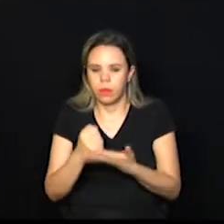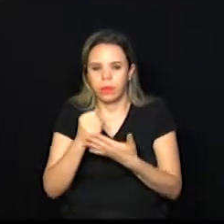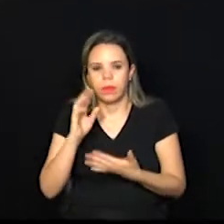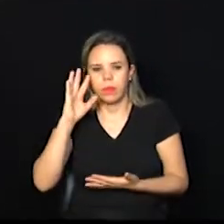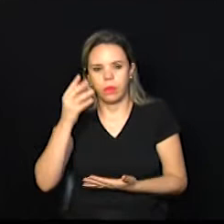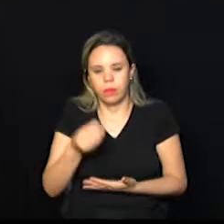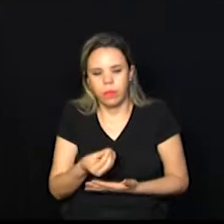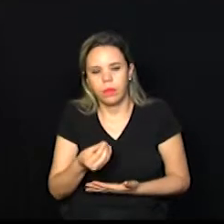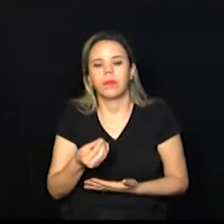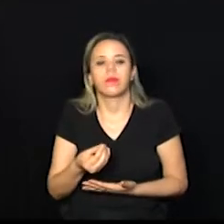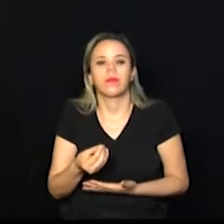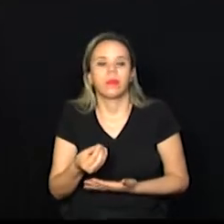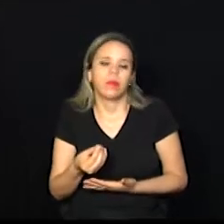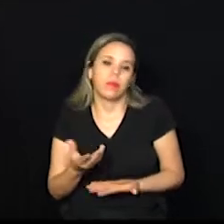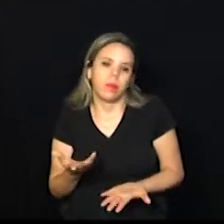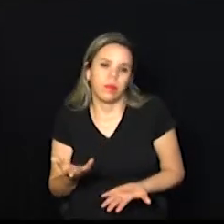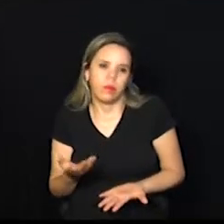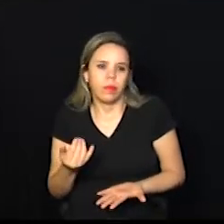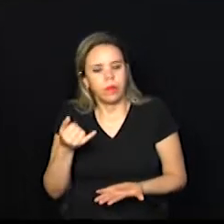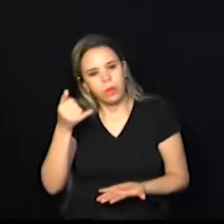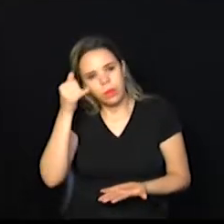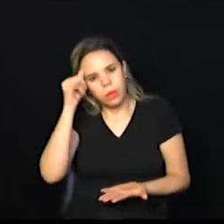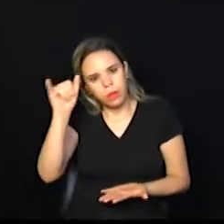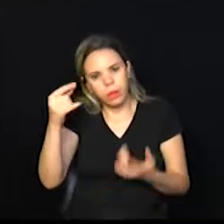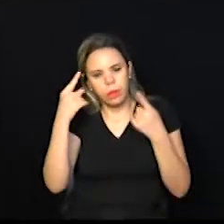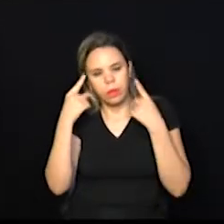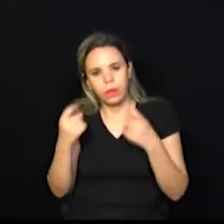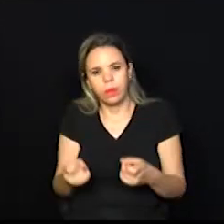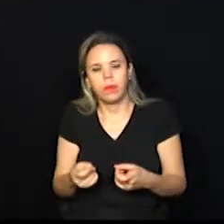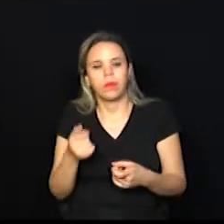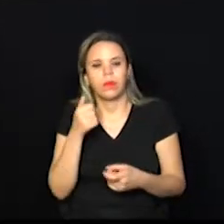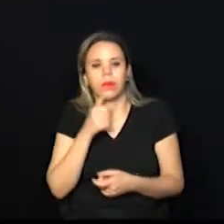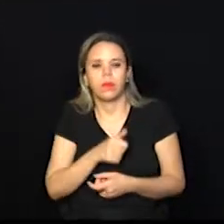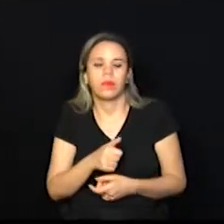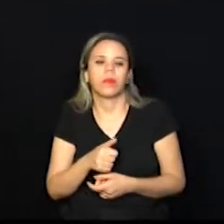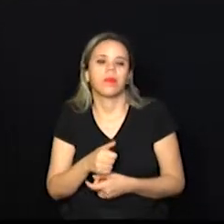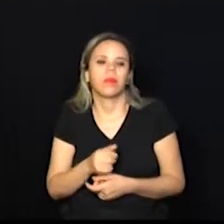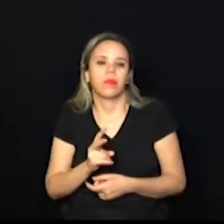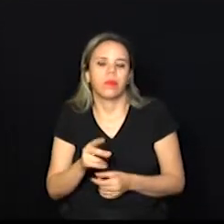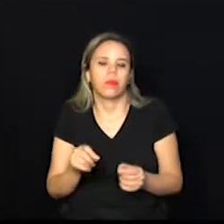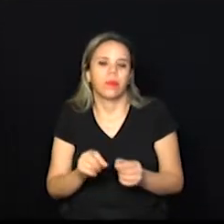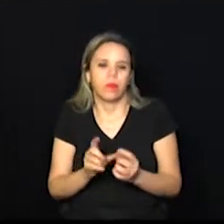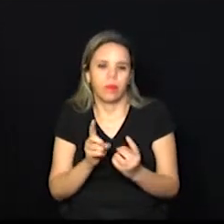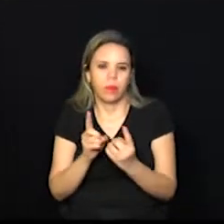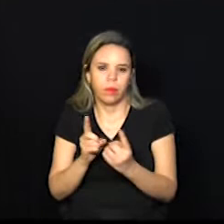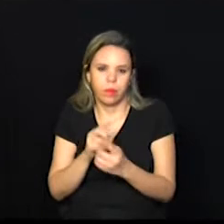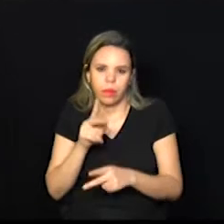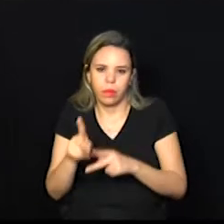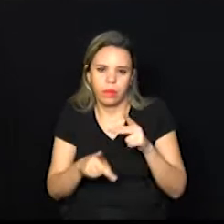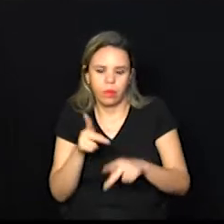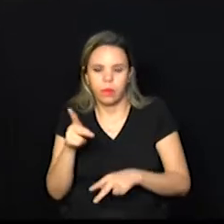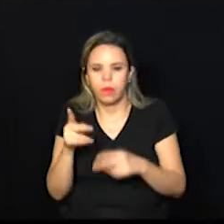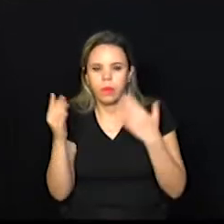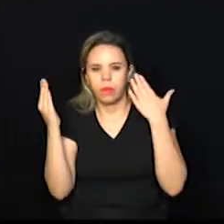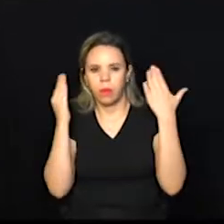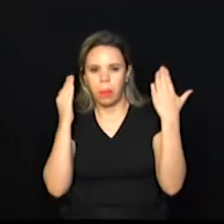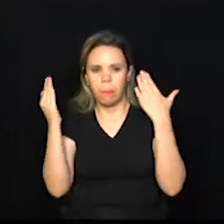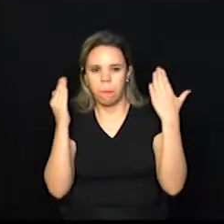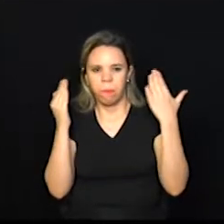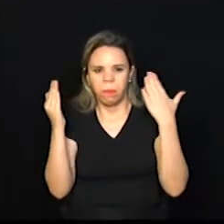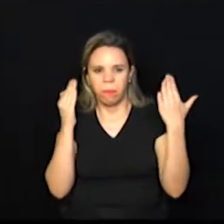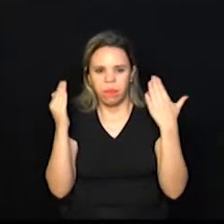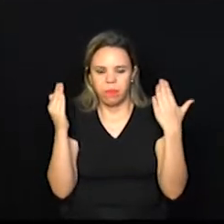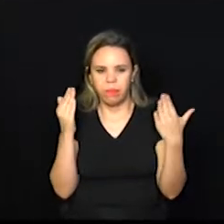diminuição da violência de gênero, bem como para o rompimento do ciclo de violência contra a mulher, realizando atendimento à população nas áreas psicológicas,